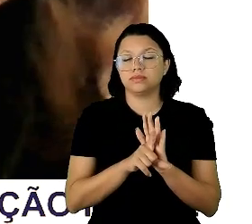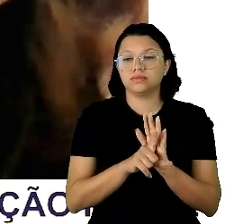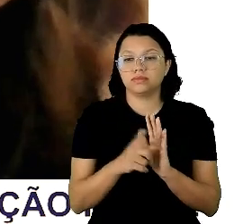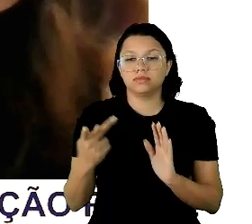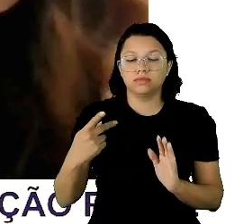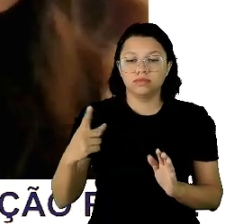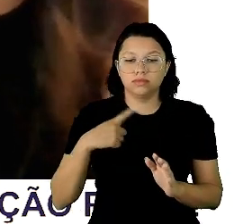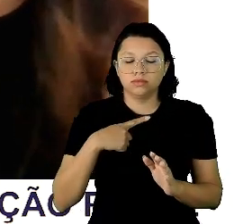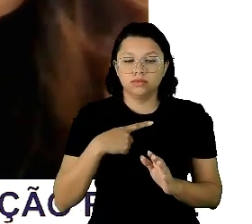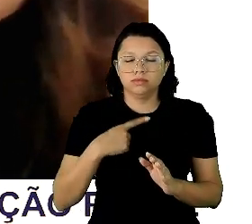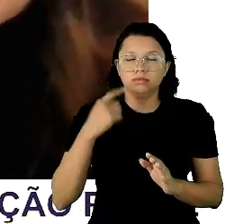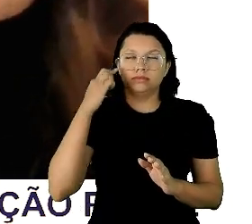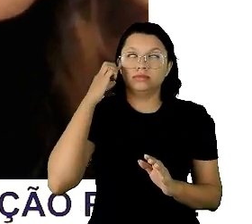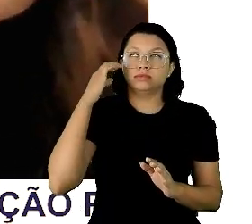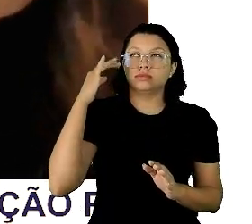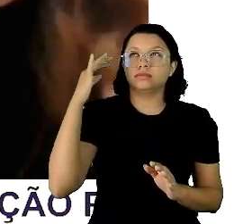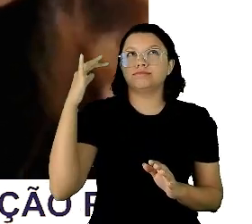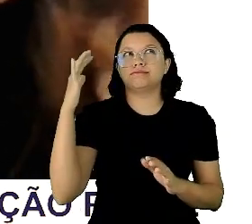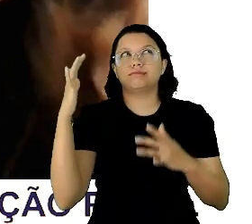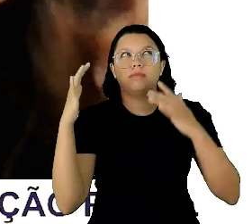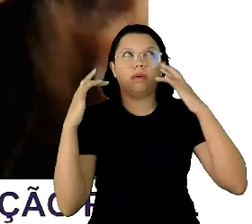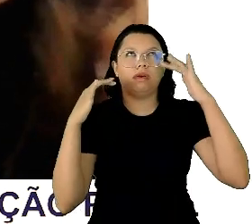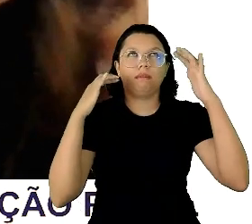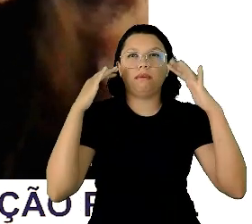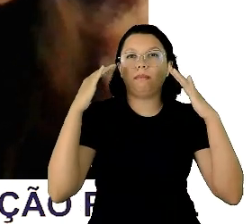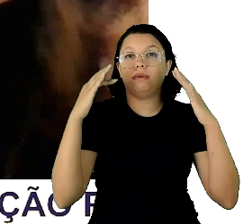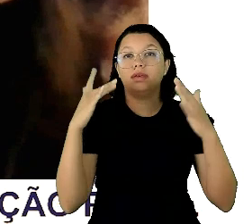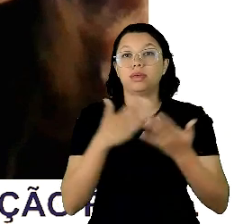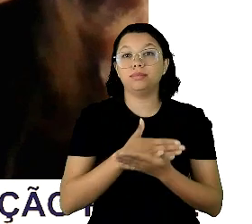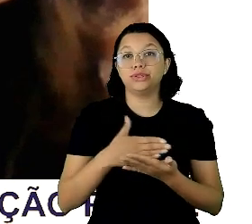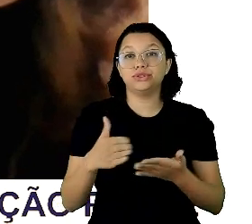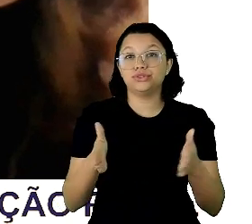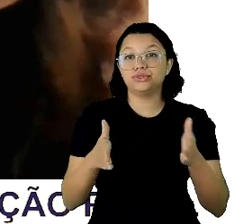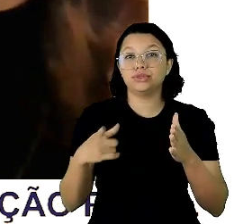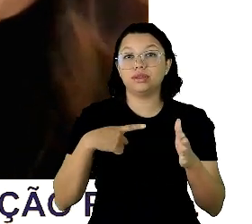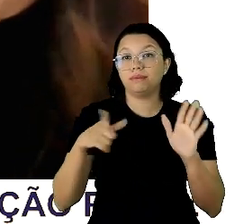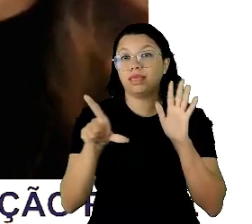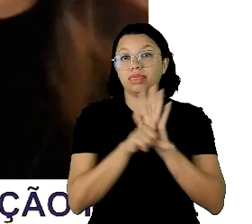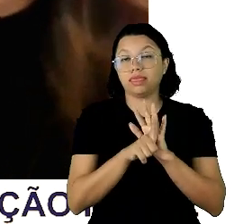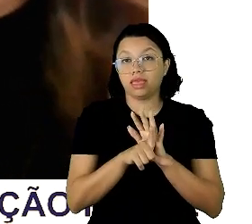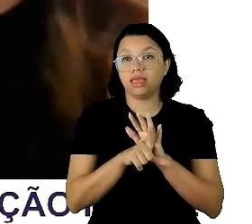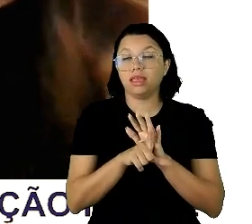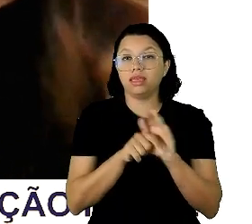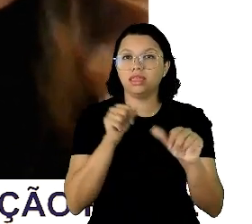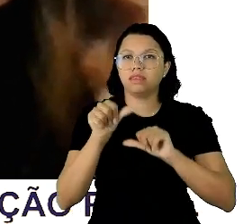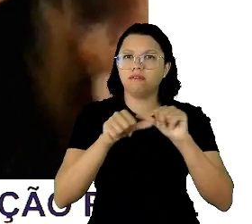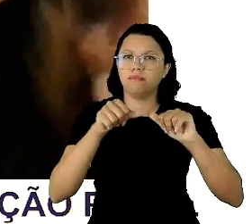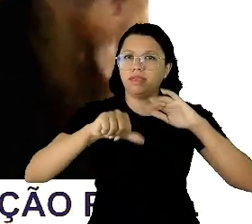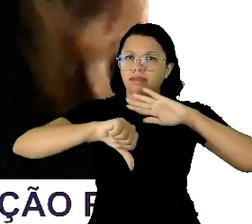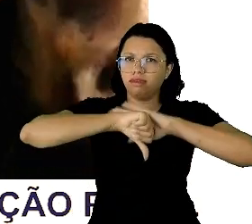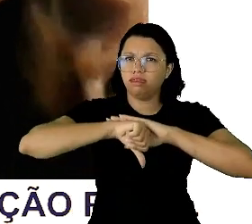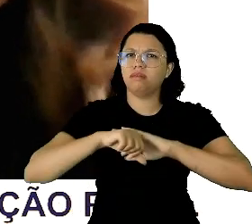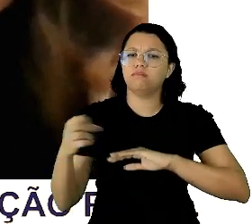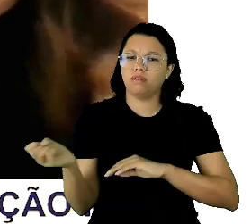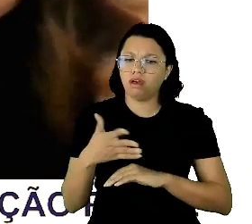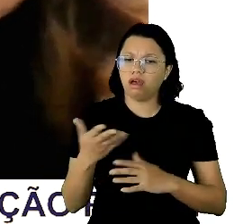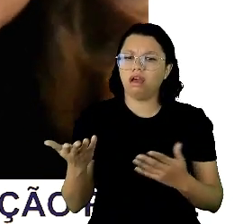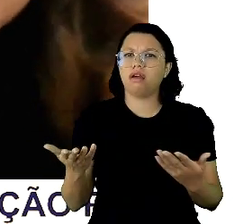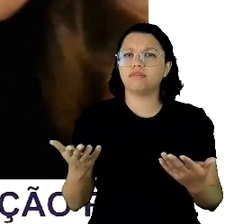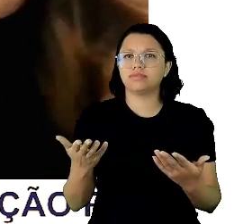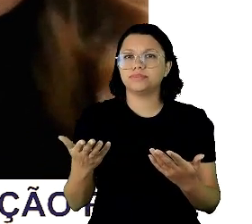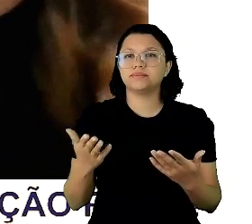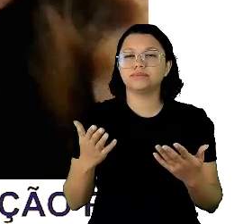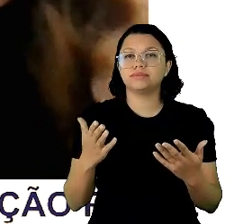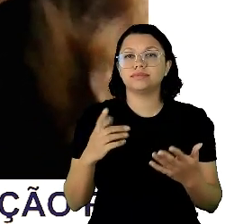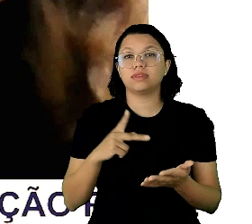a ilusão, né, de que a partir do momento que a gente tem uma lei penal criminalizadora nova, que na verdade às vezes pode